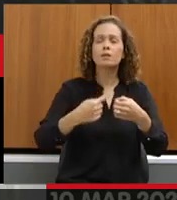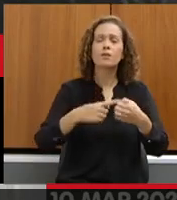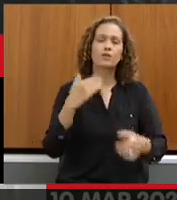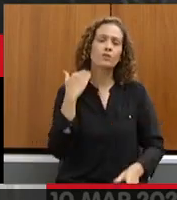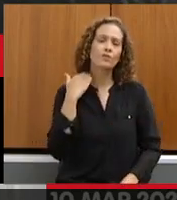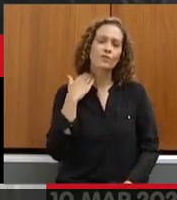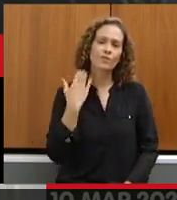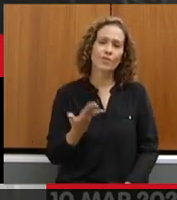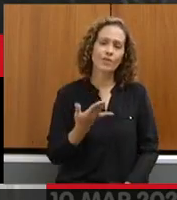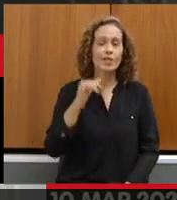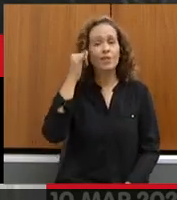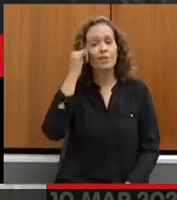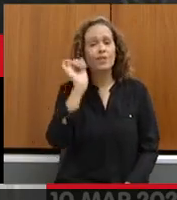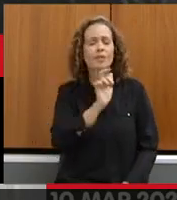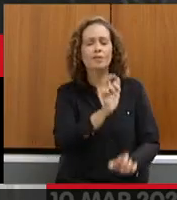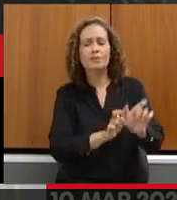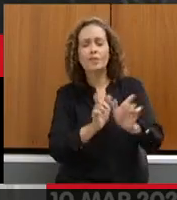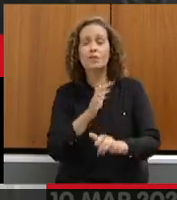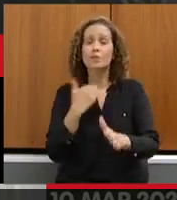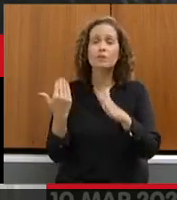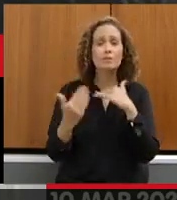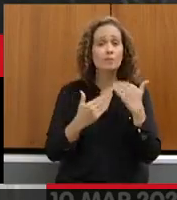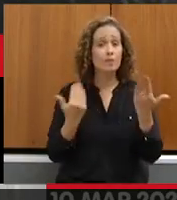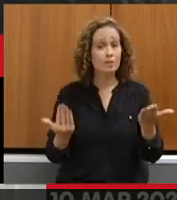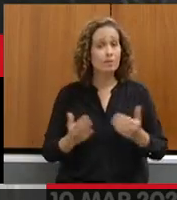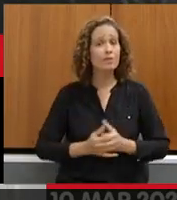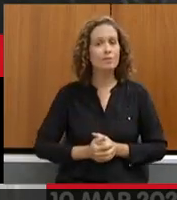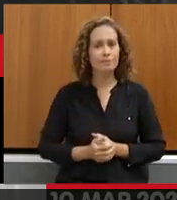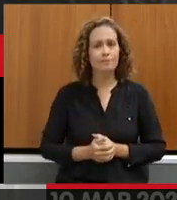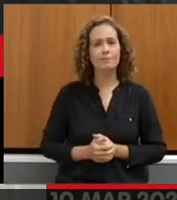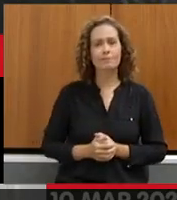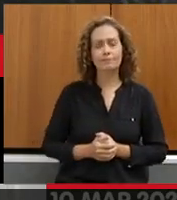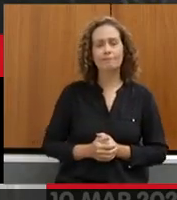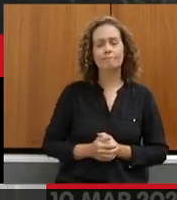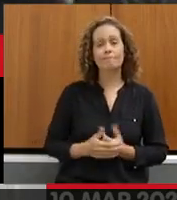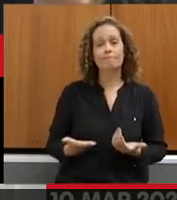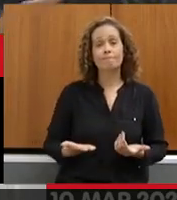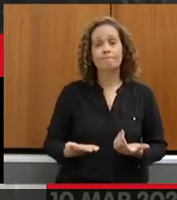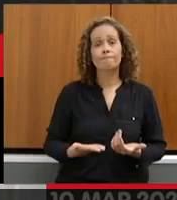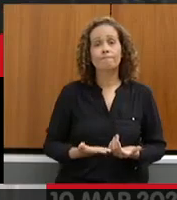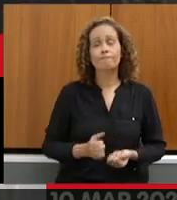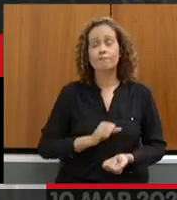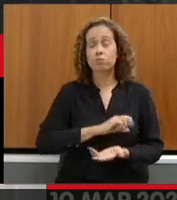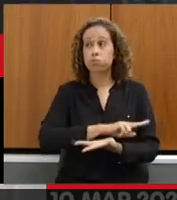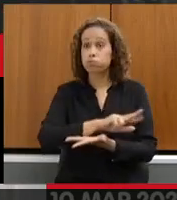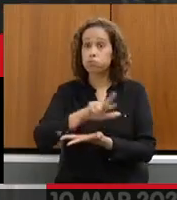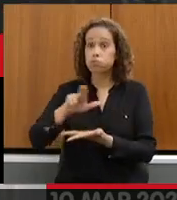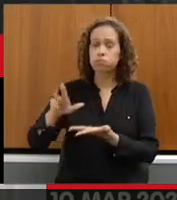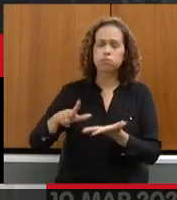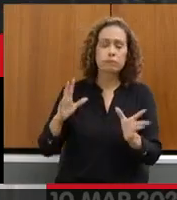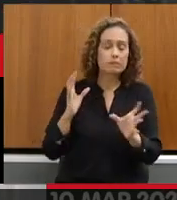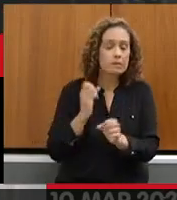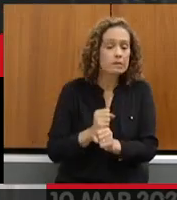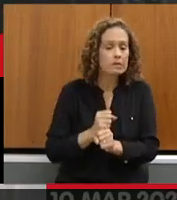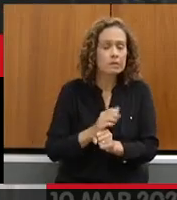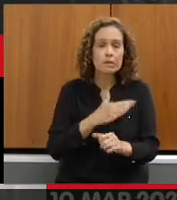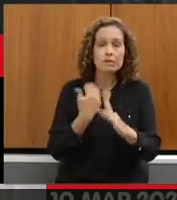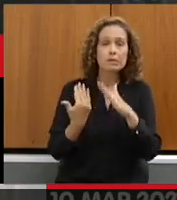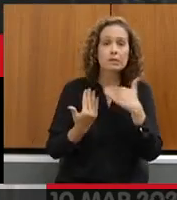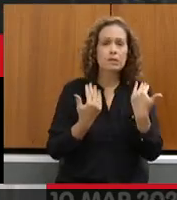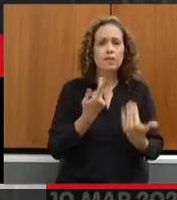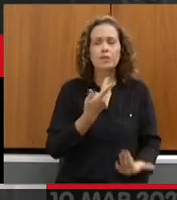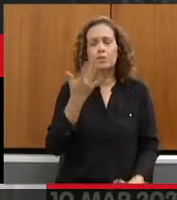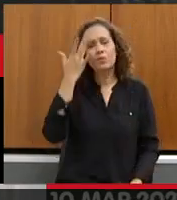evitando a morte de milhares de pessoas em além de dezenas de pessoas eu não sei precisar os números